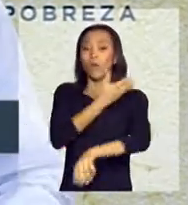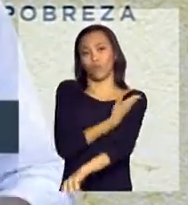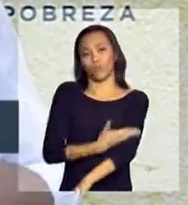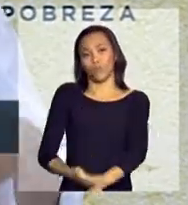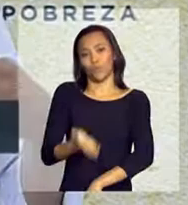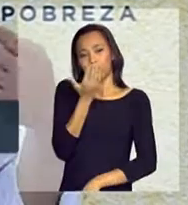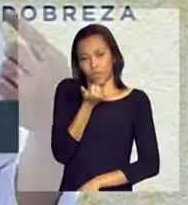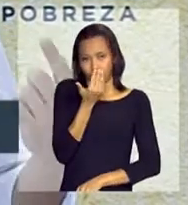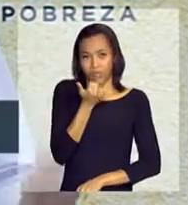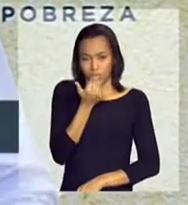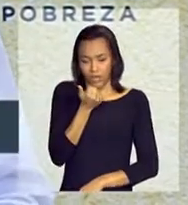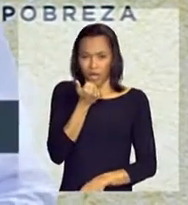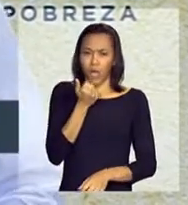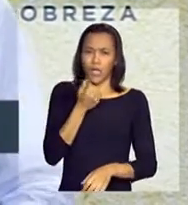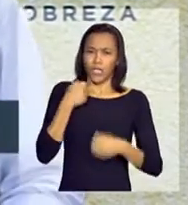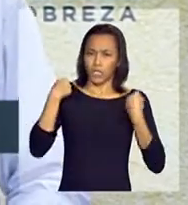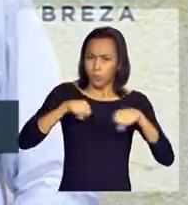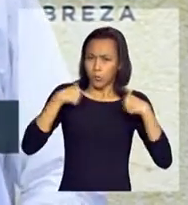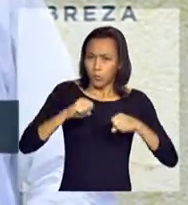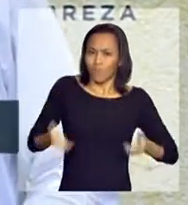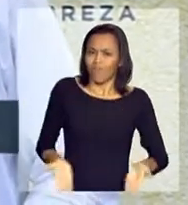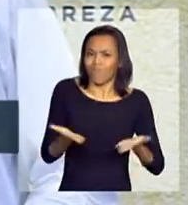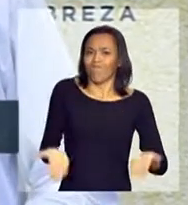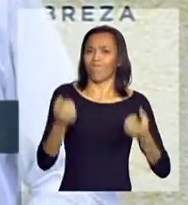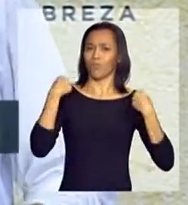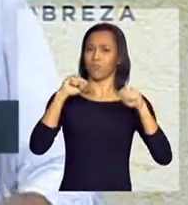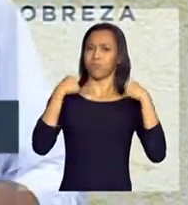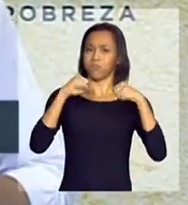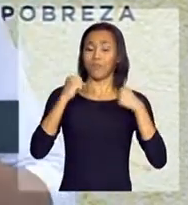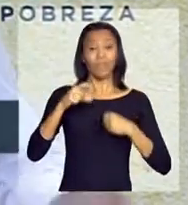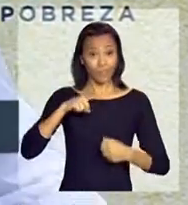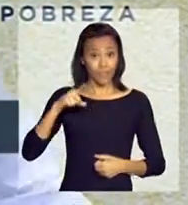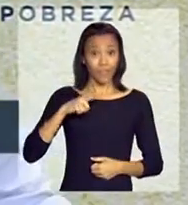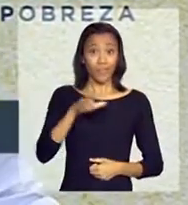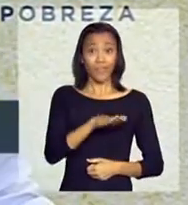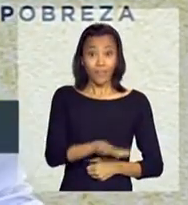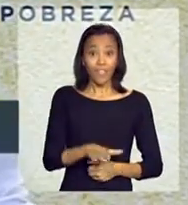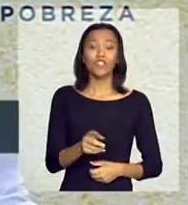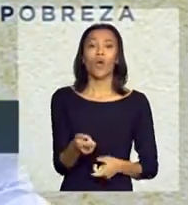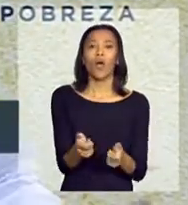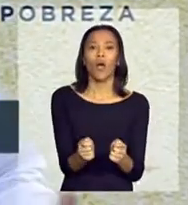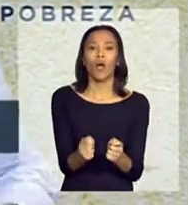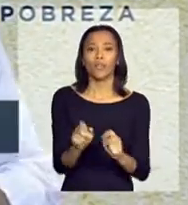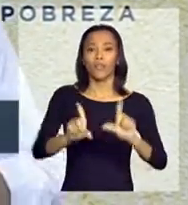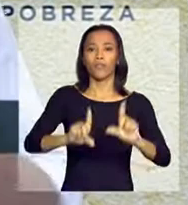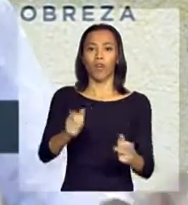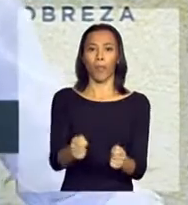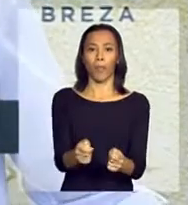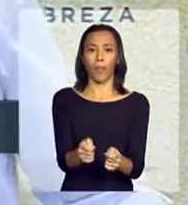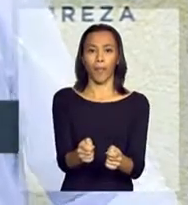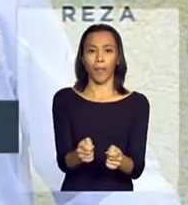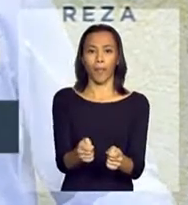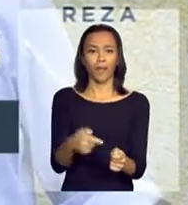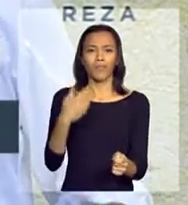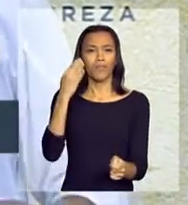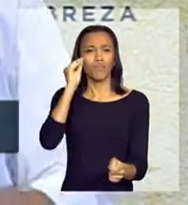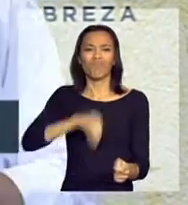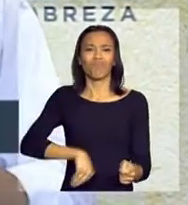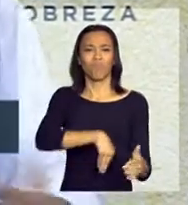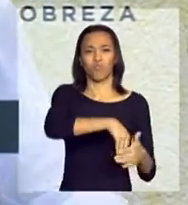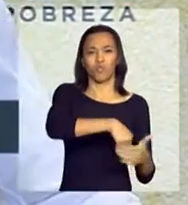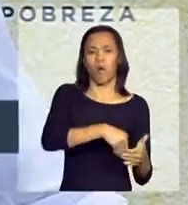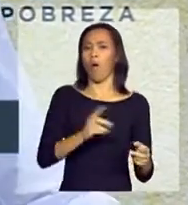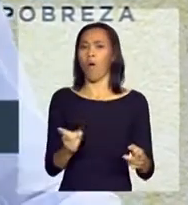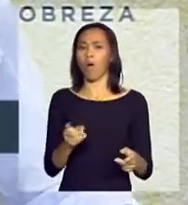agora estimular a atividade física tem muita criança que hoje tá fica na frente de videogame não joga mais bola